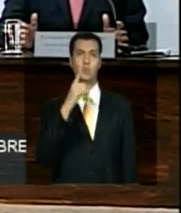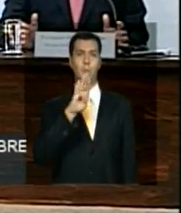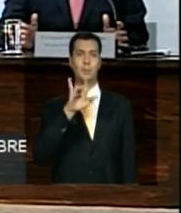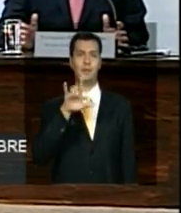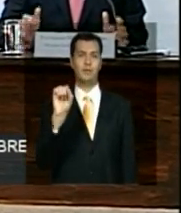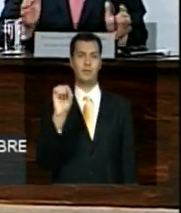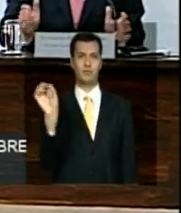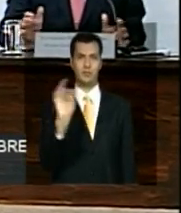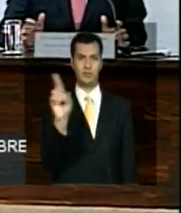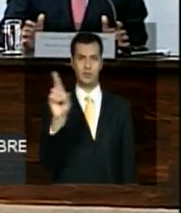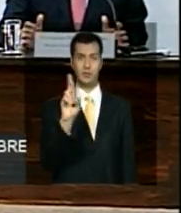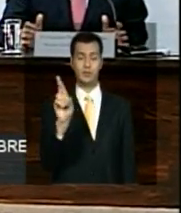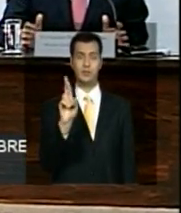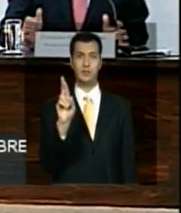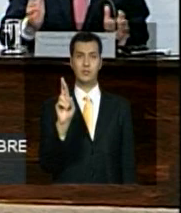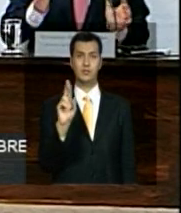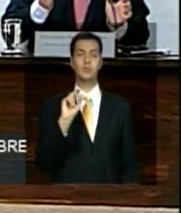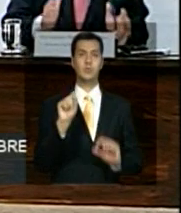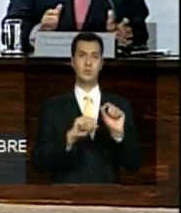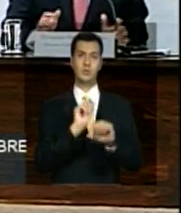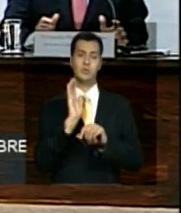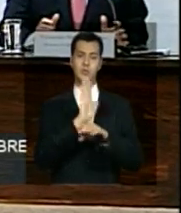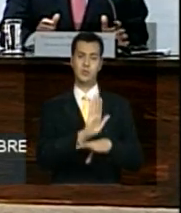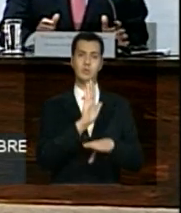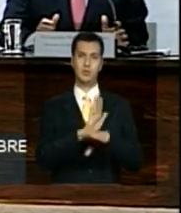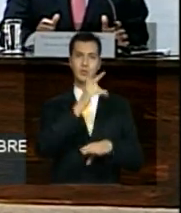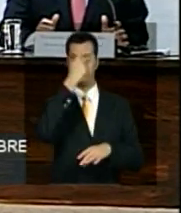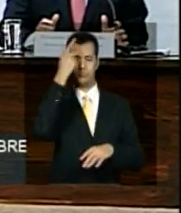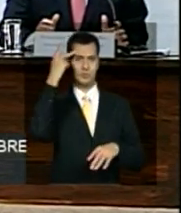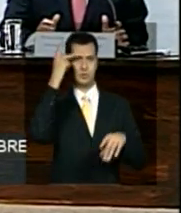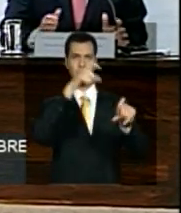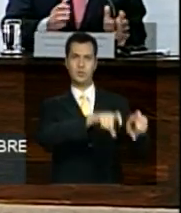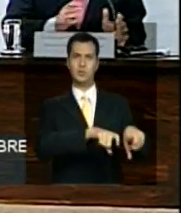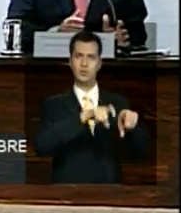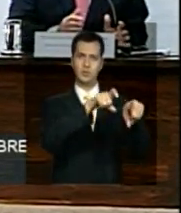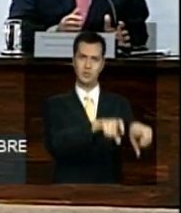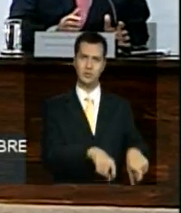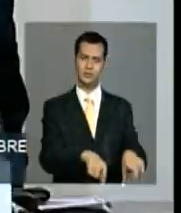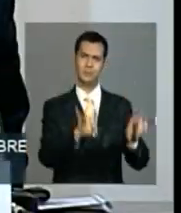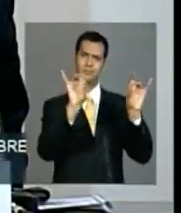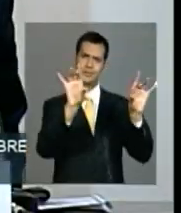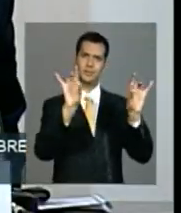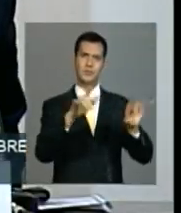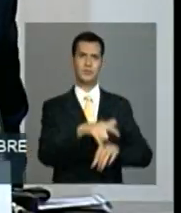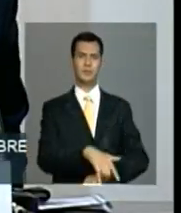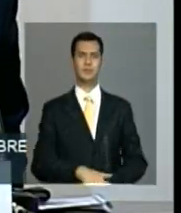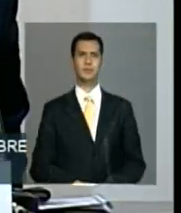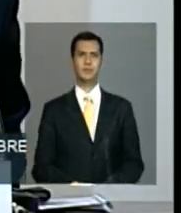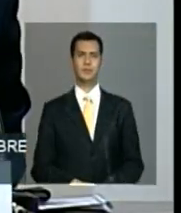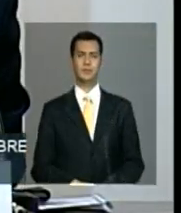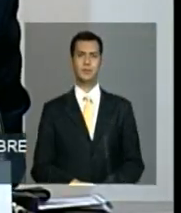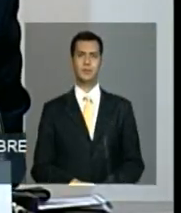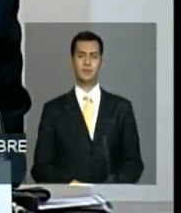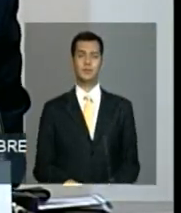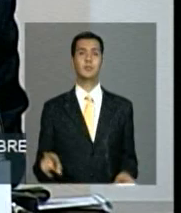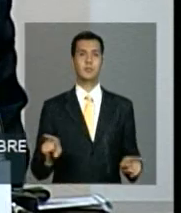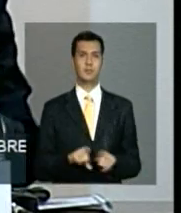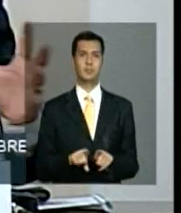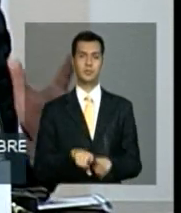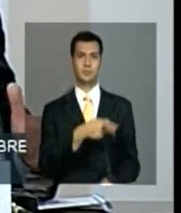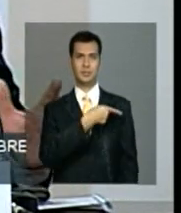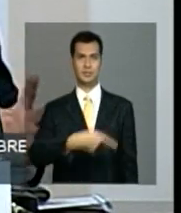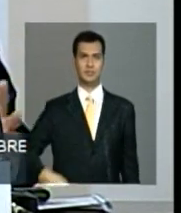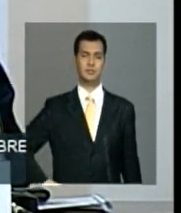deais para atender aos pequenos agricultores de forma especial mas também a presidenta Dilma